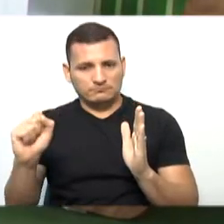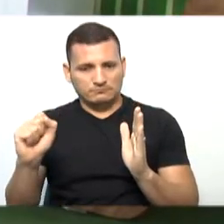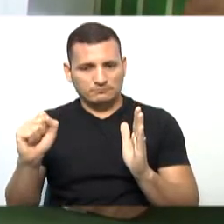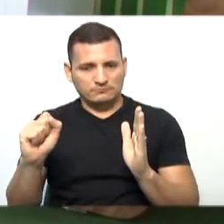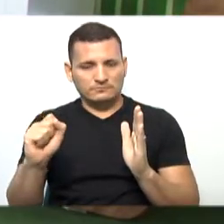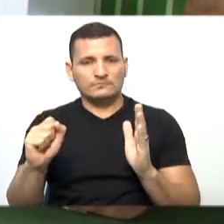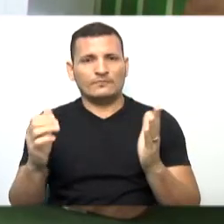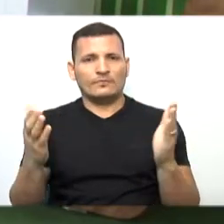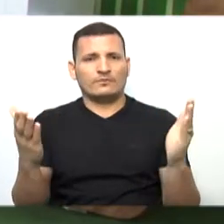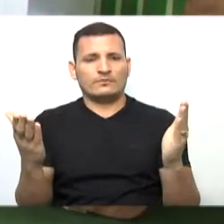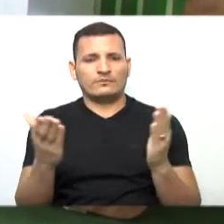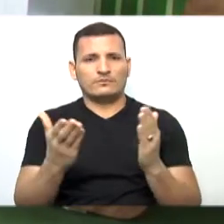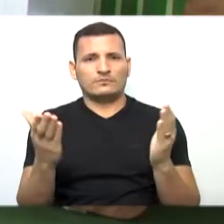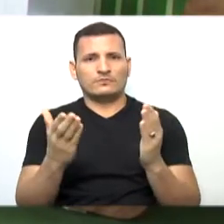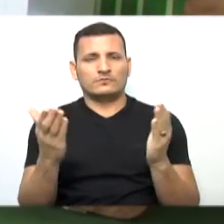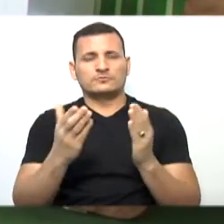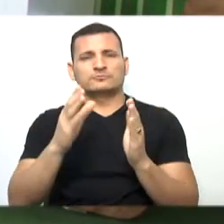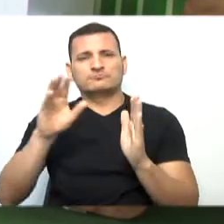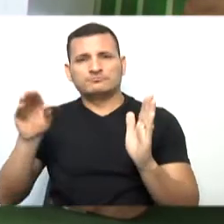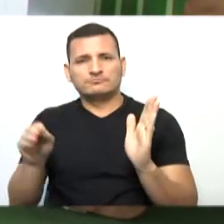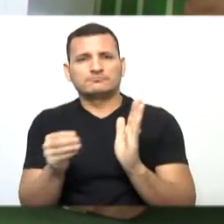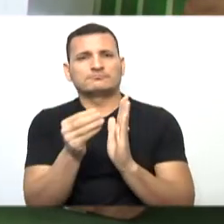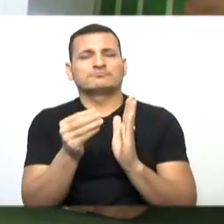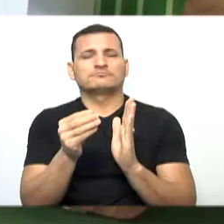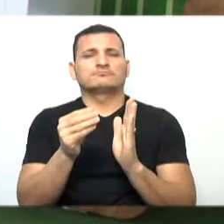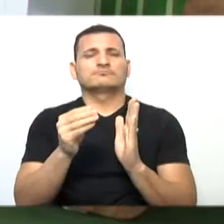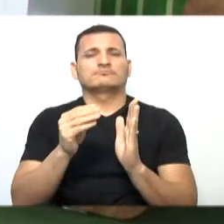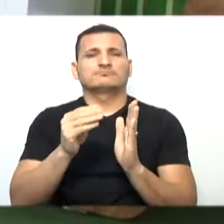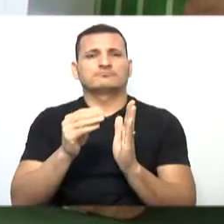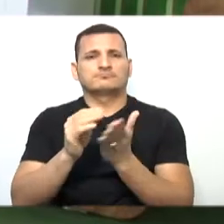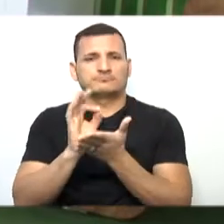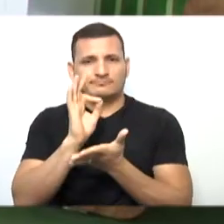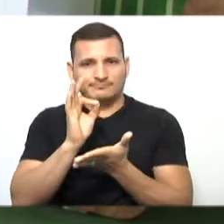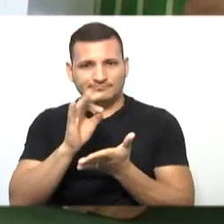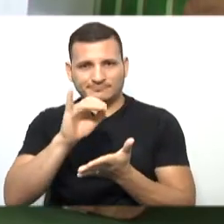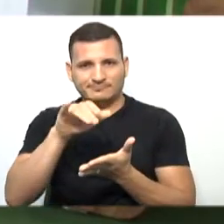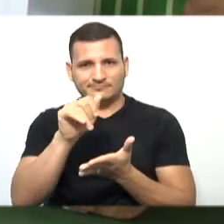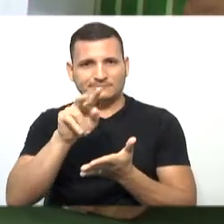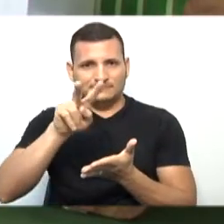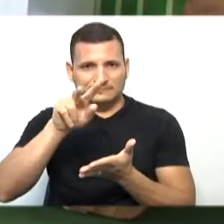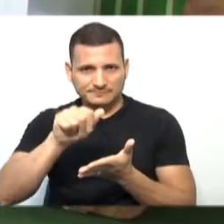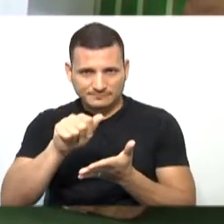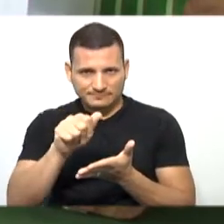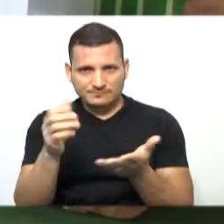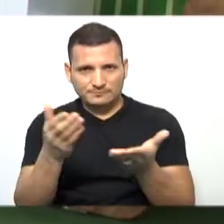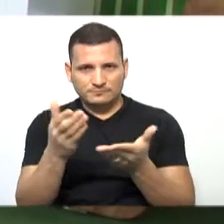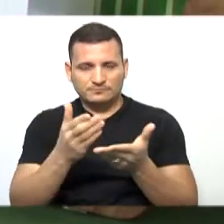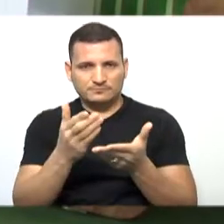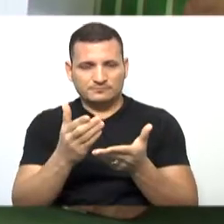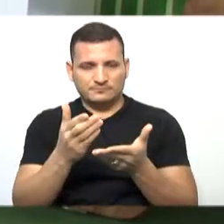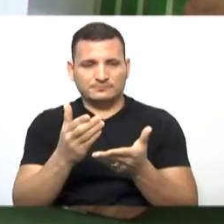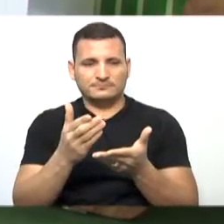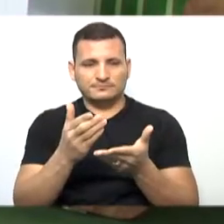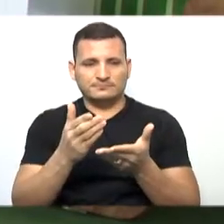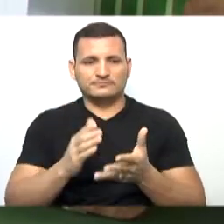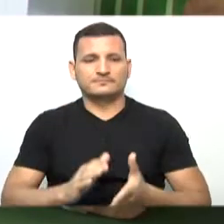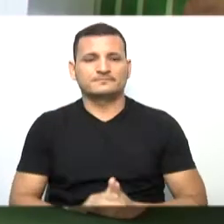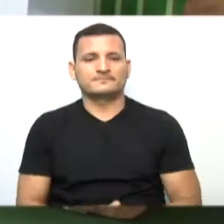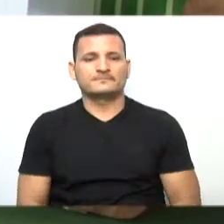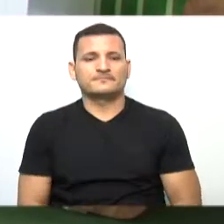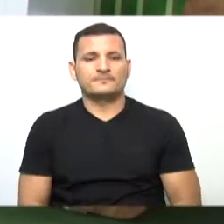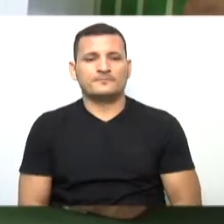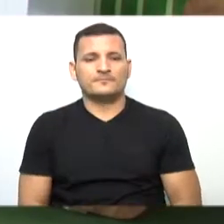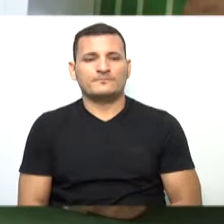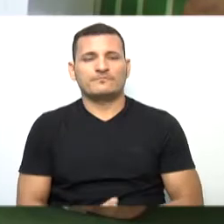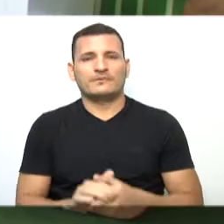vamos agregar o JavaScript dentro dessas outras duas linguagens que nós vimos aprendendo aí nas aulas anteriores.